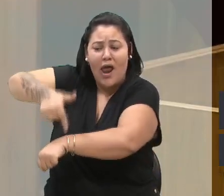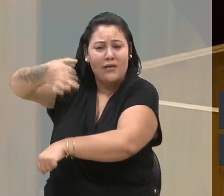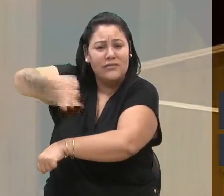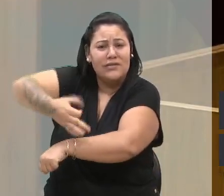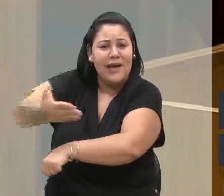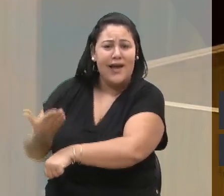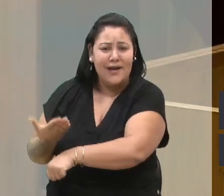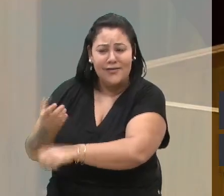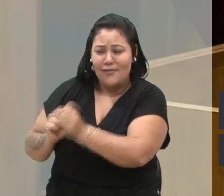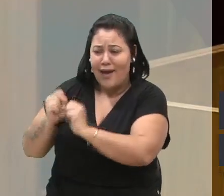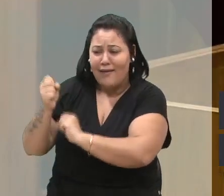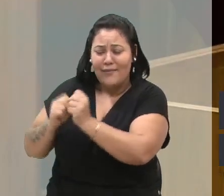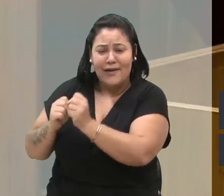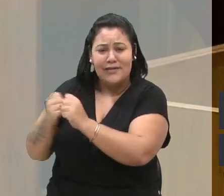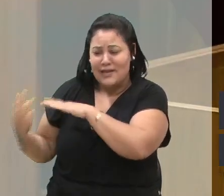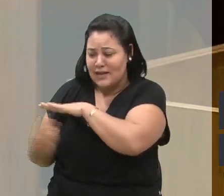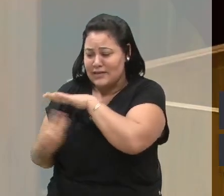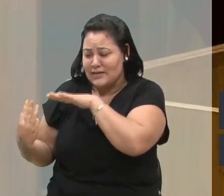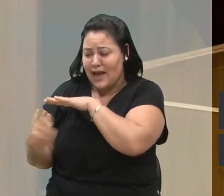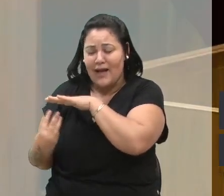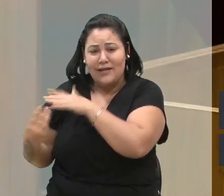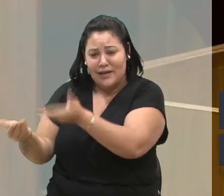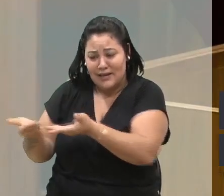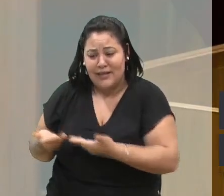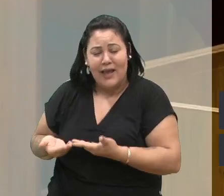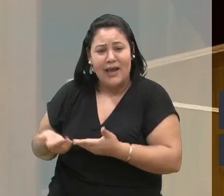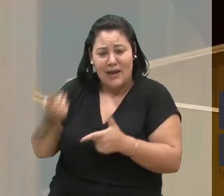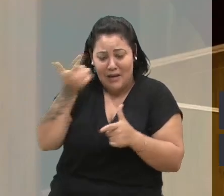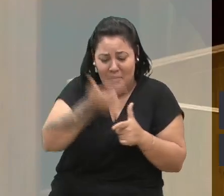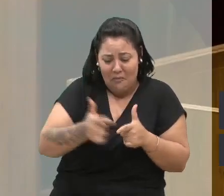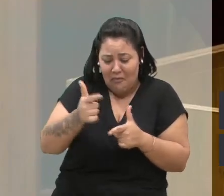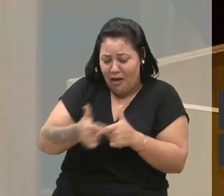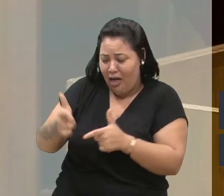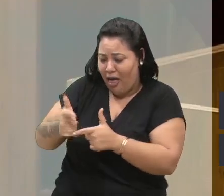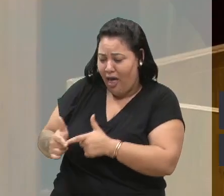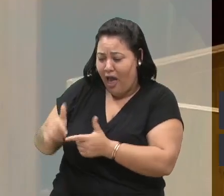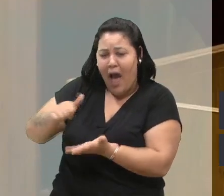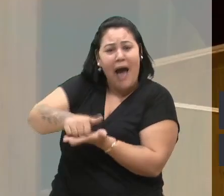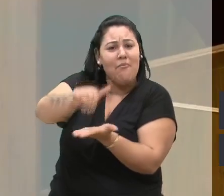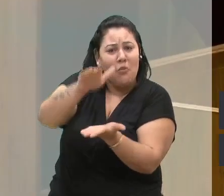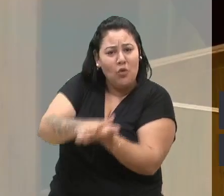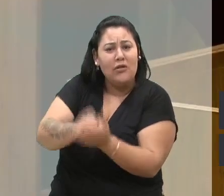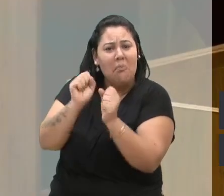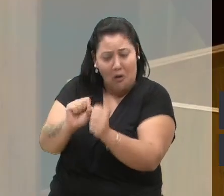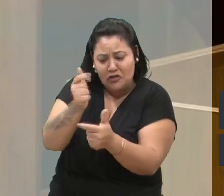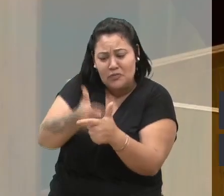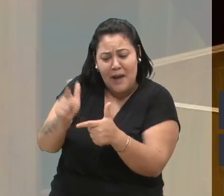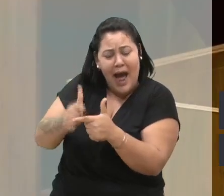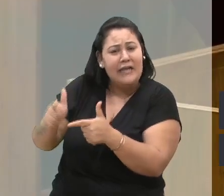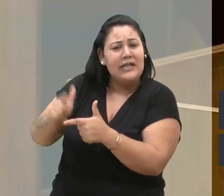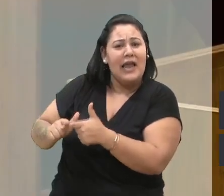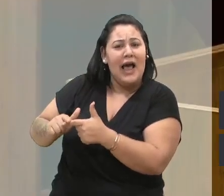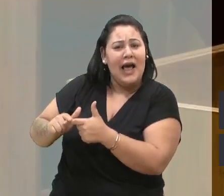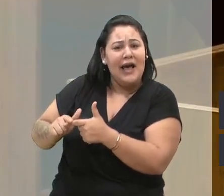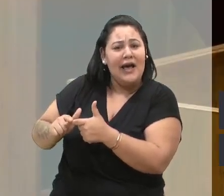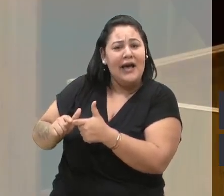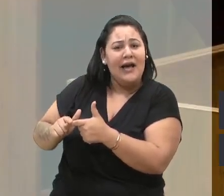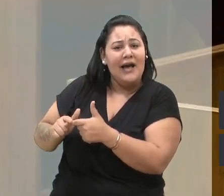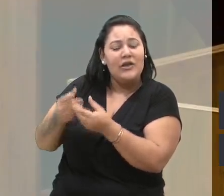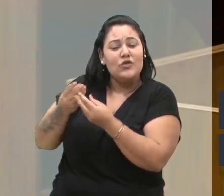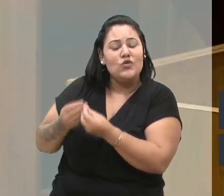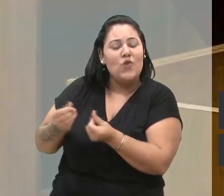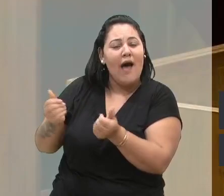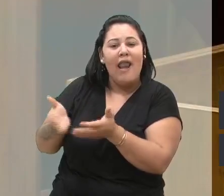olha, ganha de presente um refis, paga em suaves prestações e ainda obter